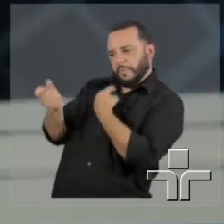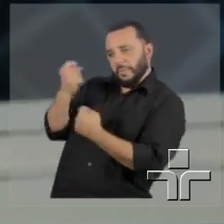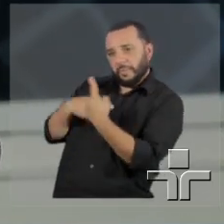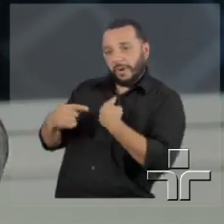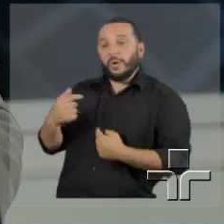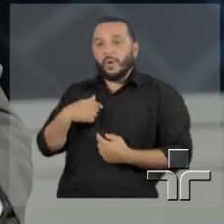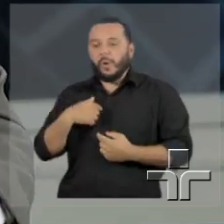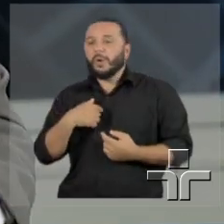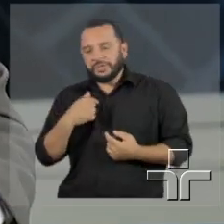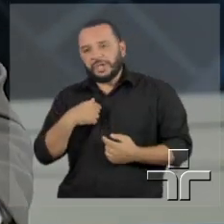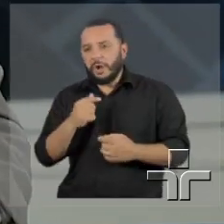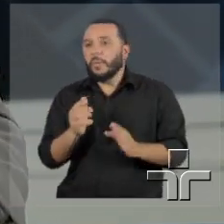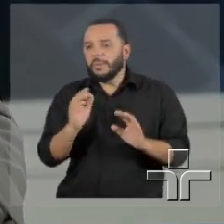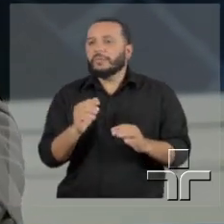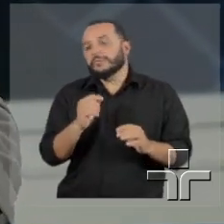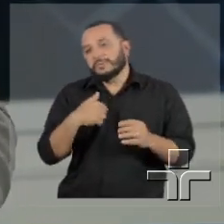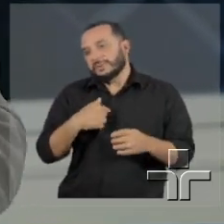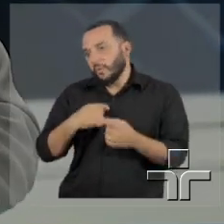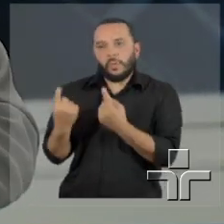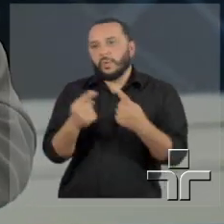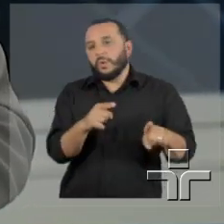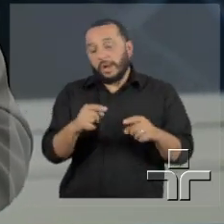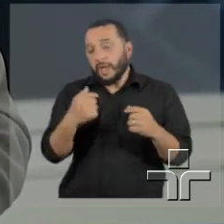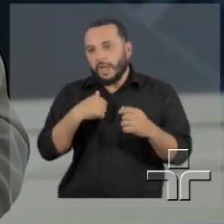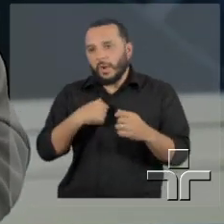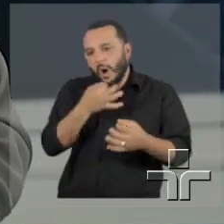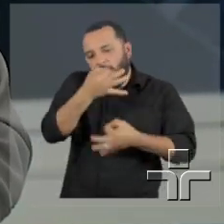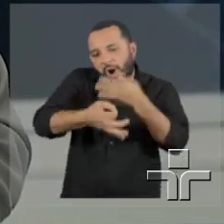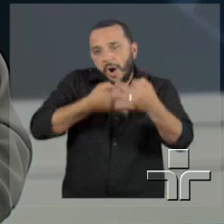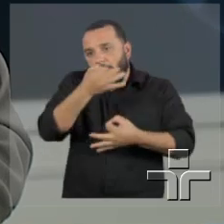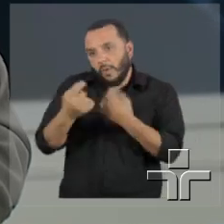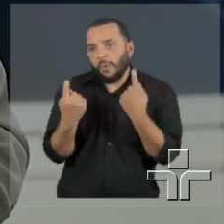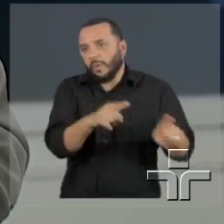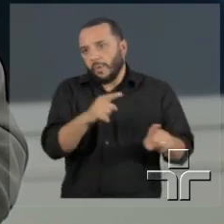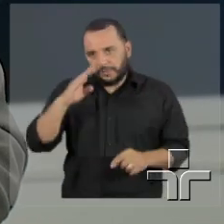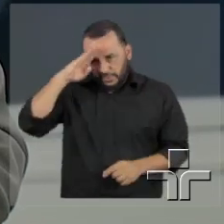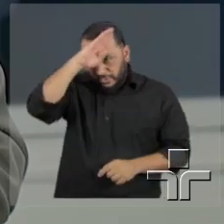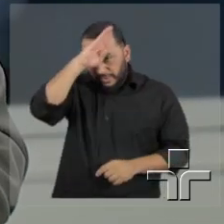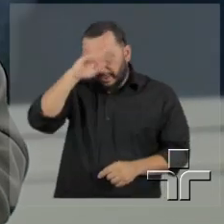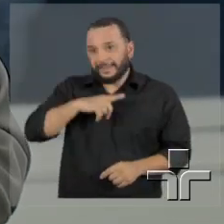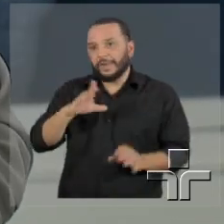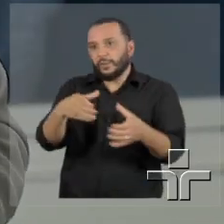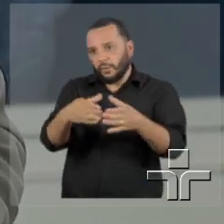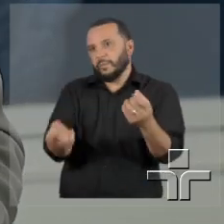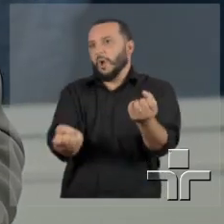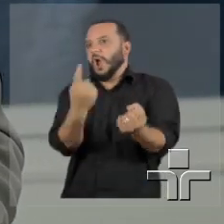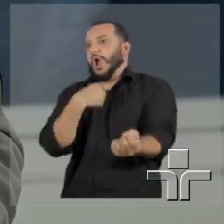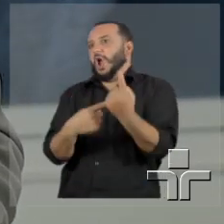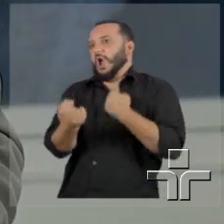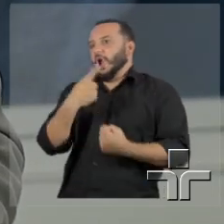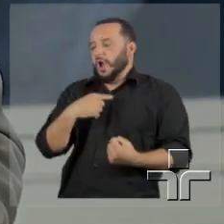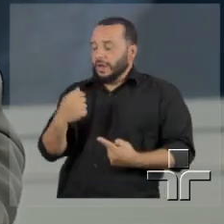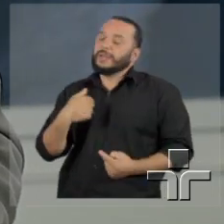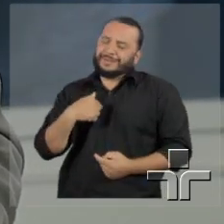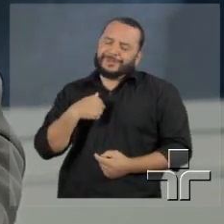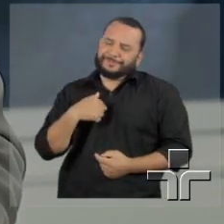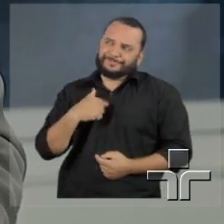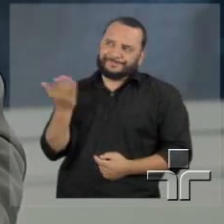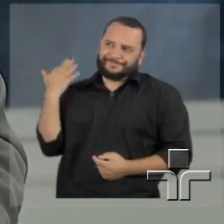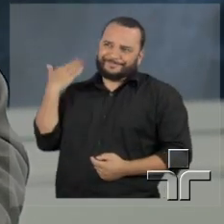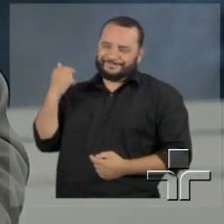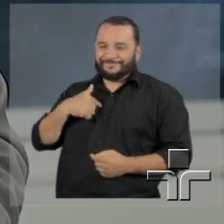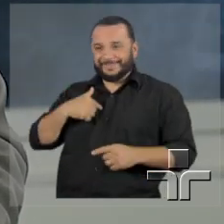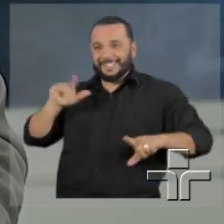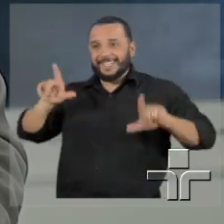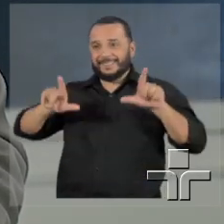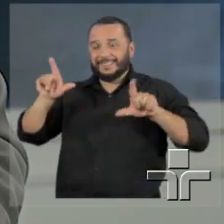ao Bolsonaro, sou atacado por um grupo. Agora é interessante que eu saí da televisão uma última vez, né, e tinha